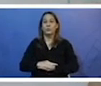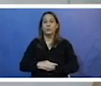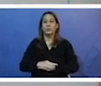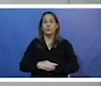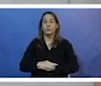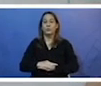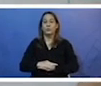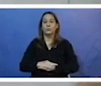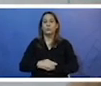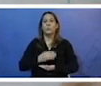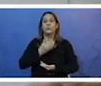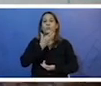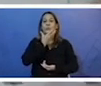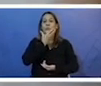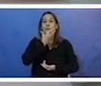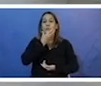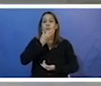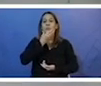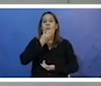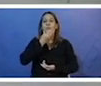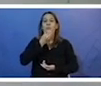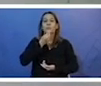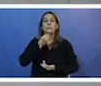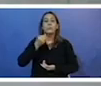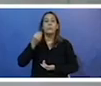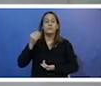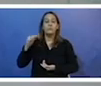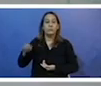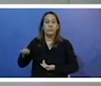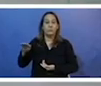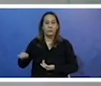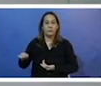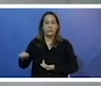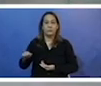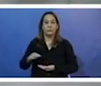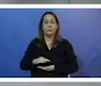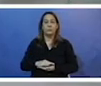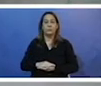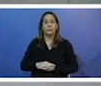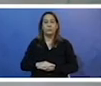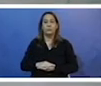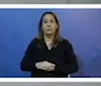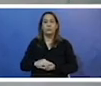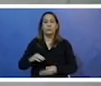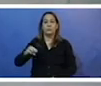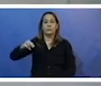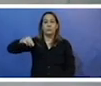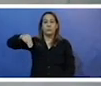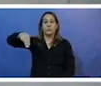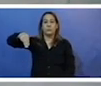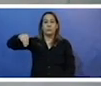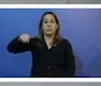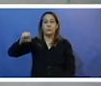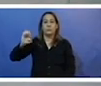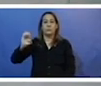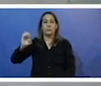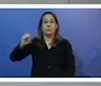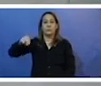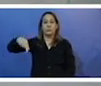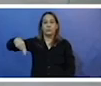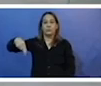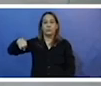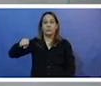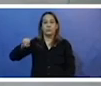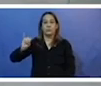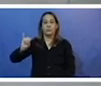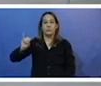Esse é um menino. Qual que é a diferença? Mais uma montanha aqui do N, ó. 3,